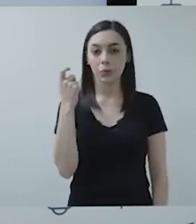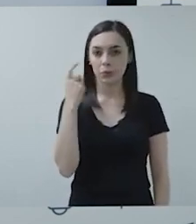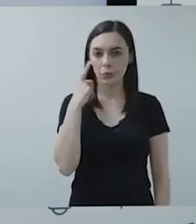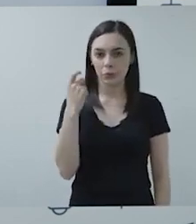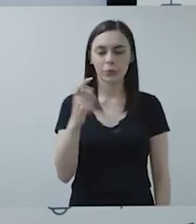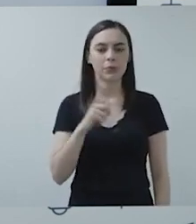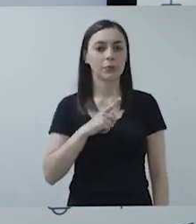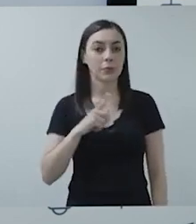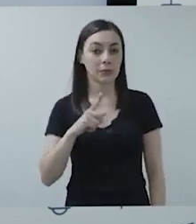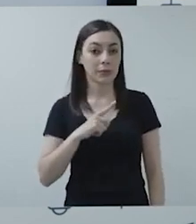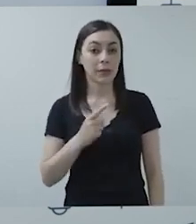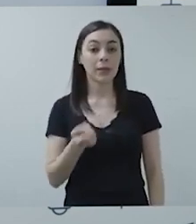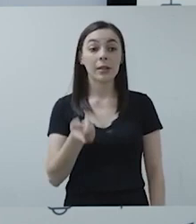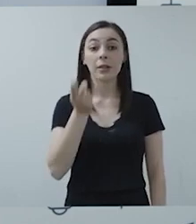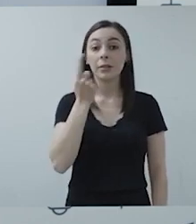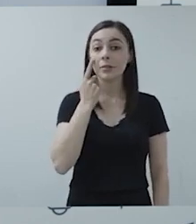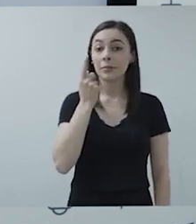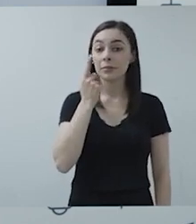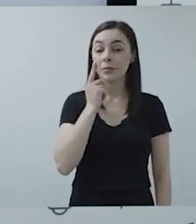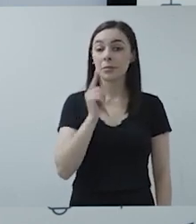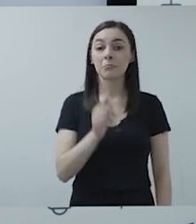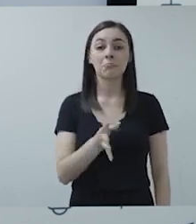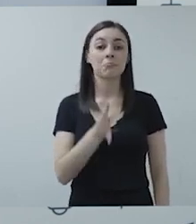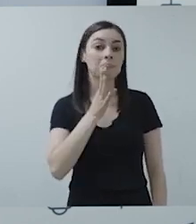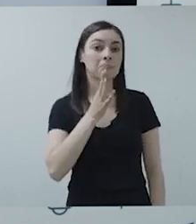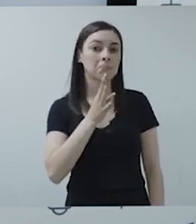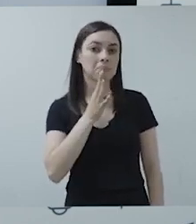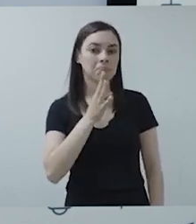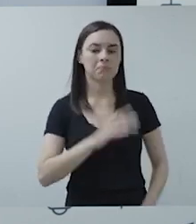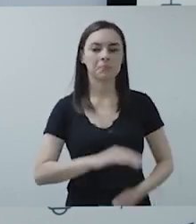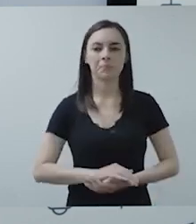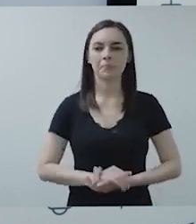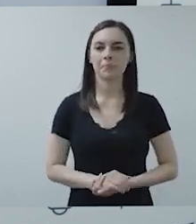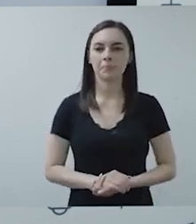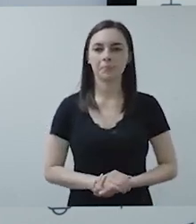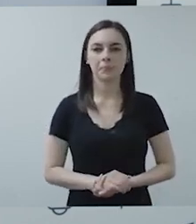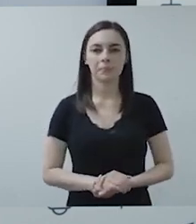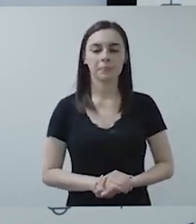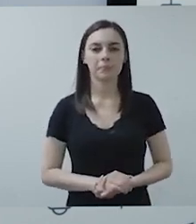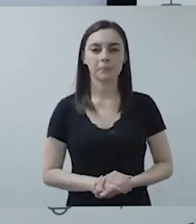aqui e vejam se vocês conhecem.